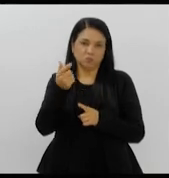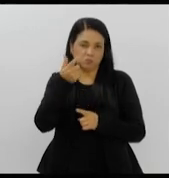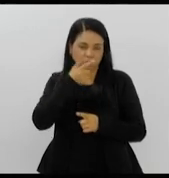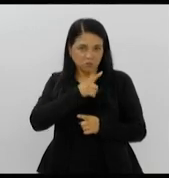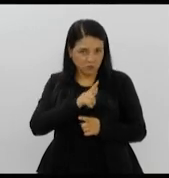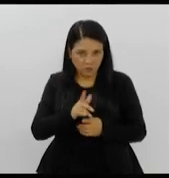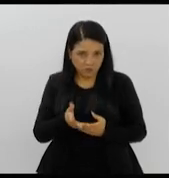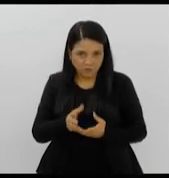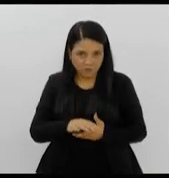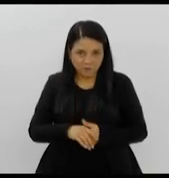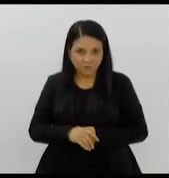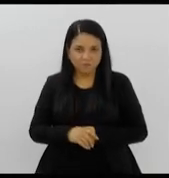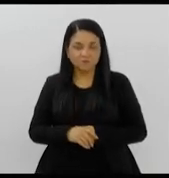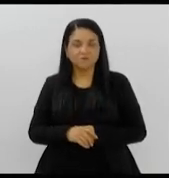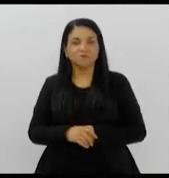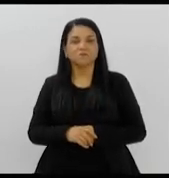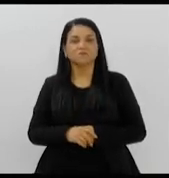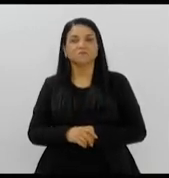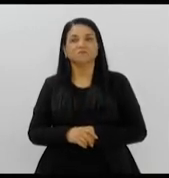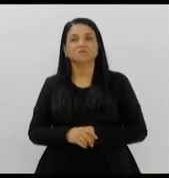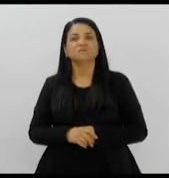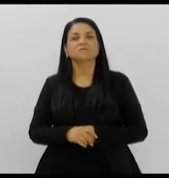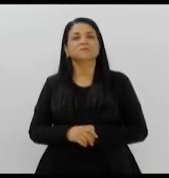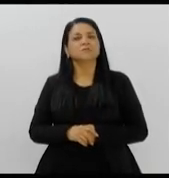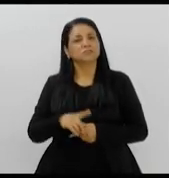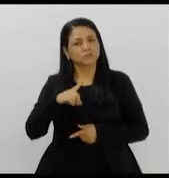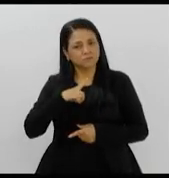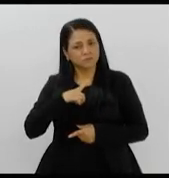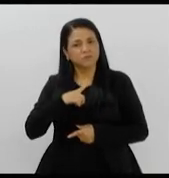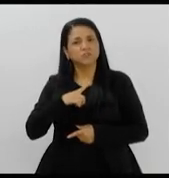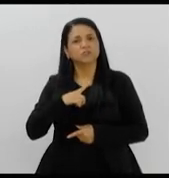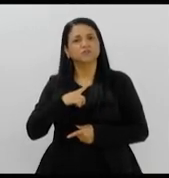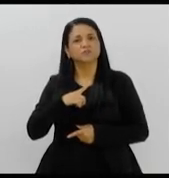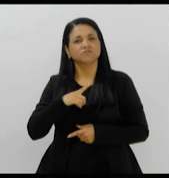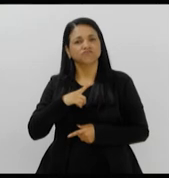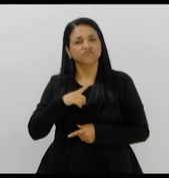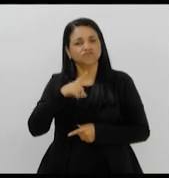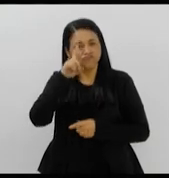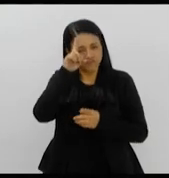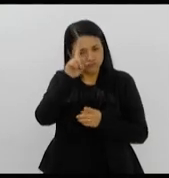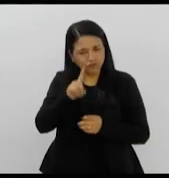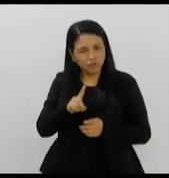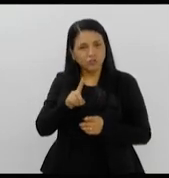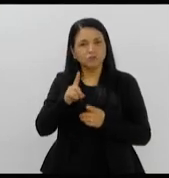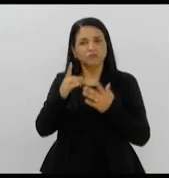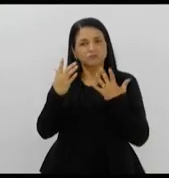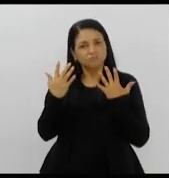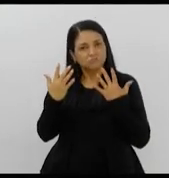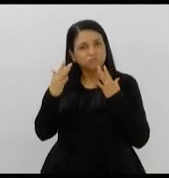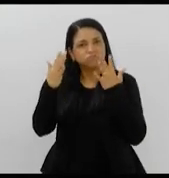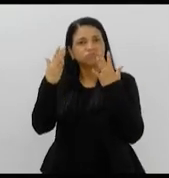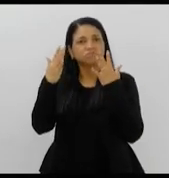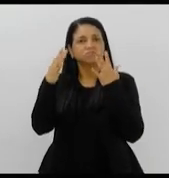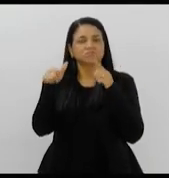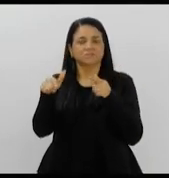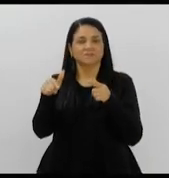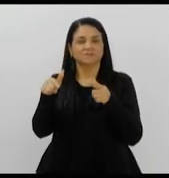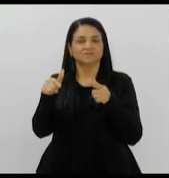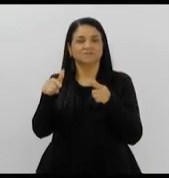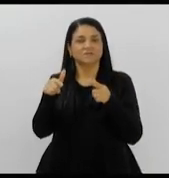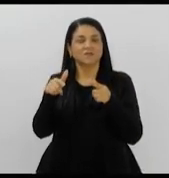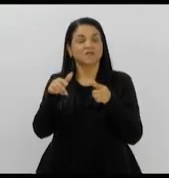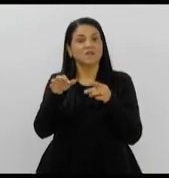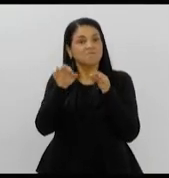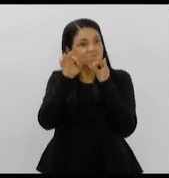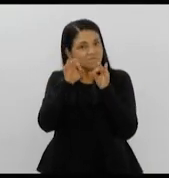vencedores, mas são também dignos de serem saudados, porque exatamente